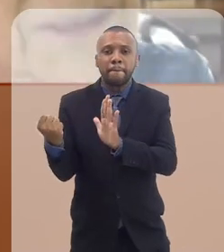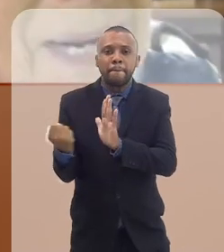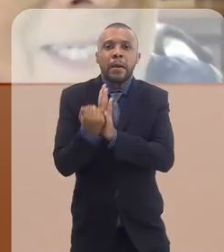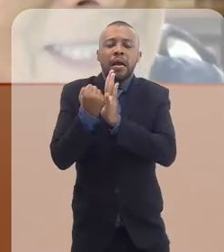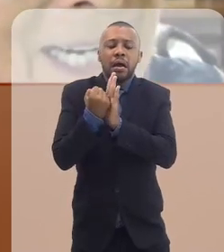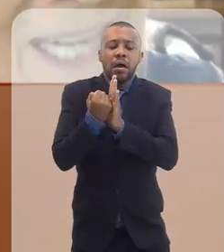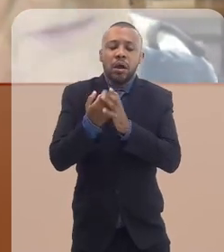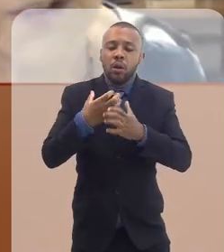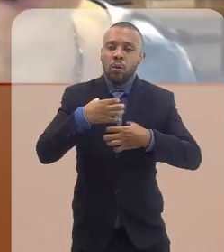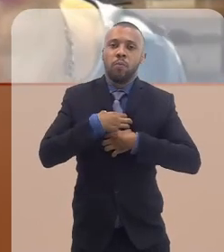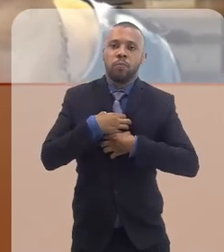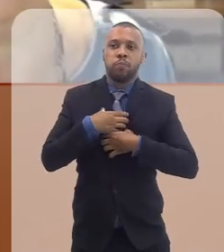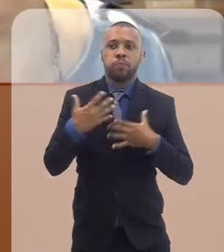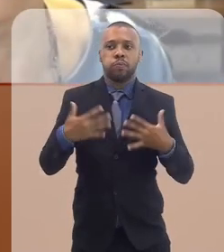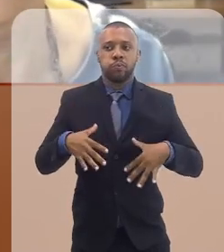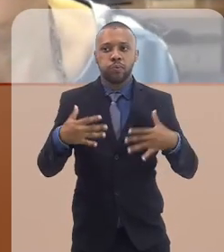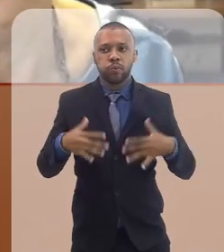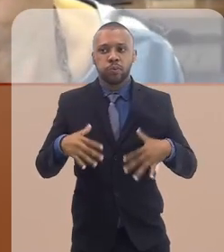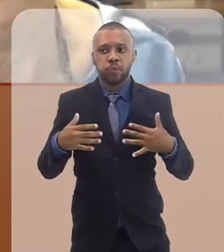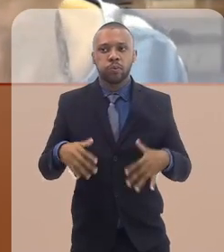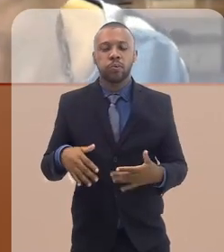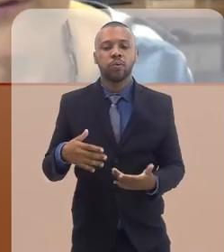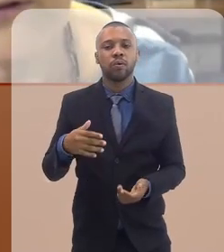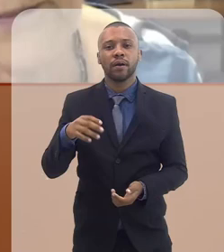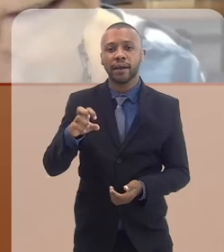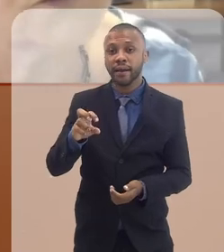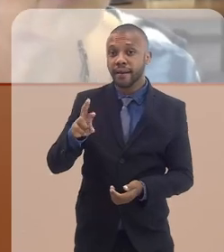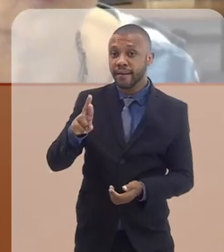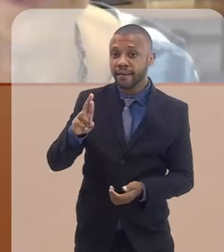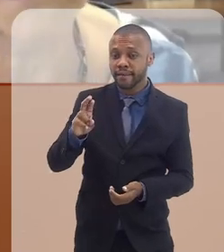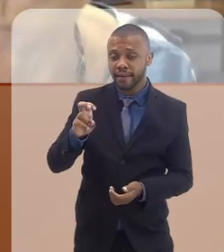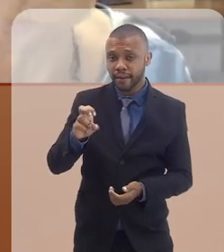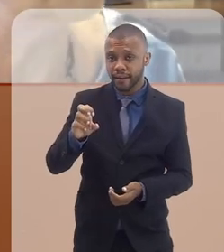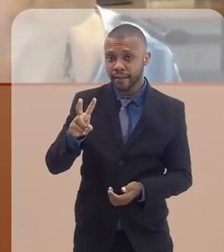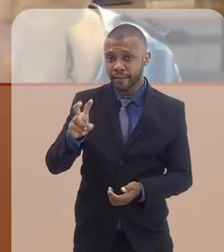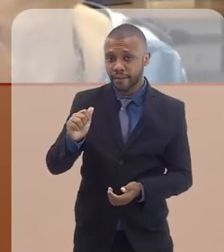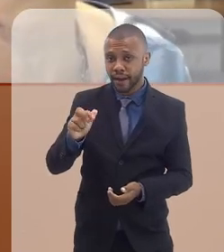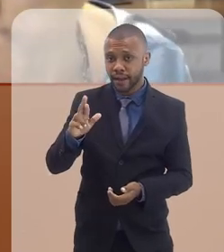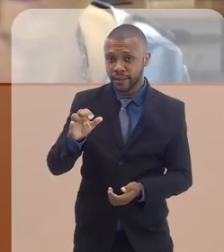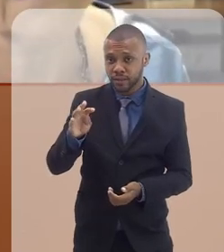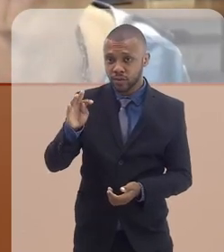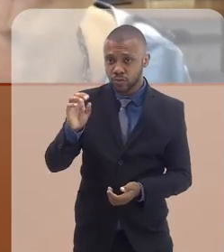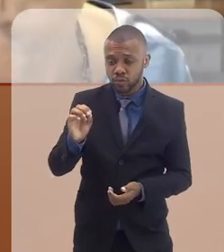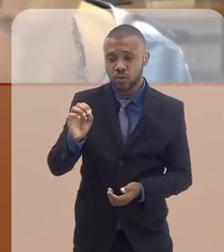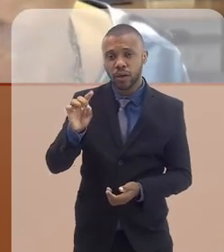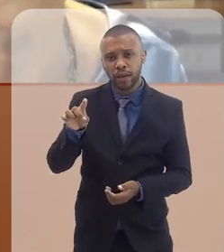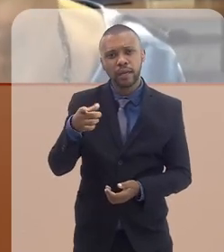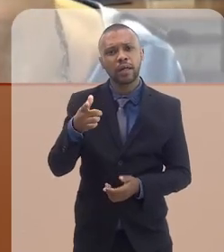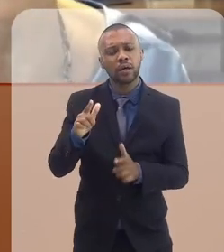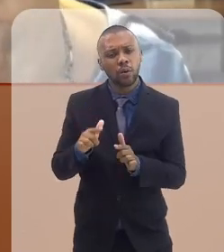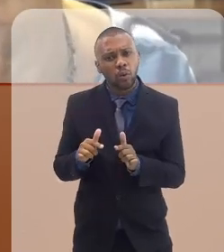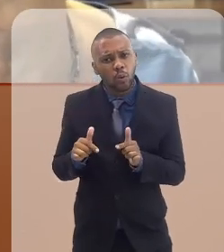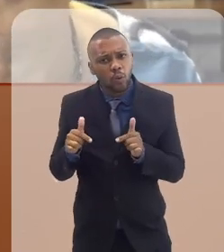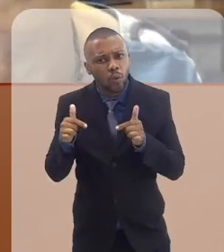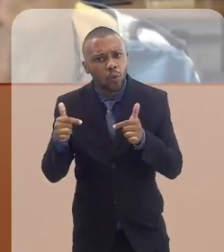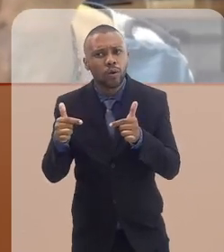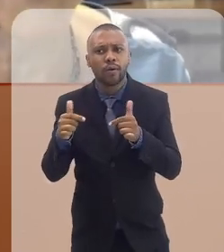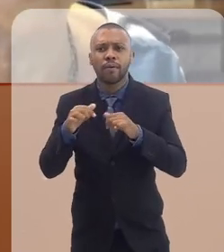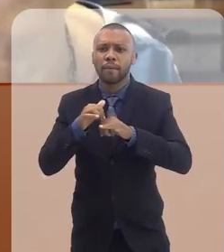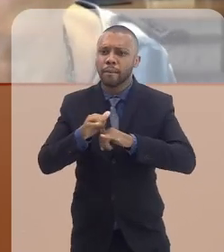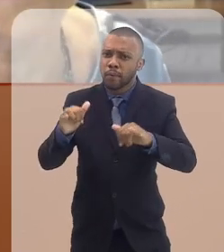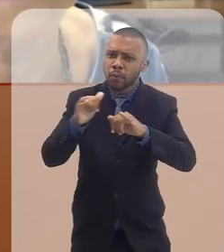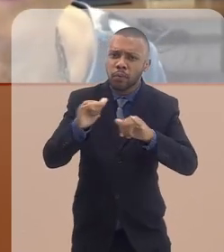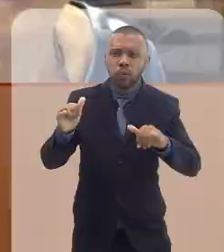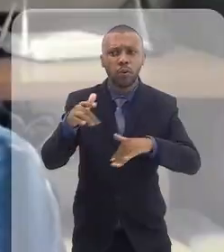coisas que marcaram a gente. Dom Paulo Evaristo Arns, Ele era um para ter ganho o Prêmio Nobel